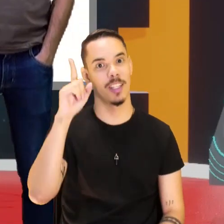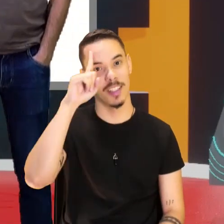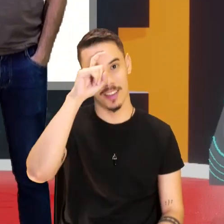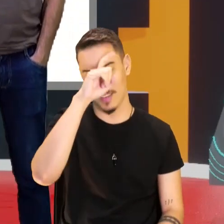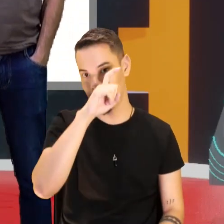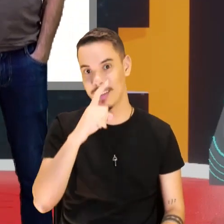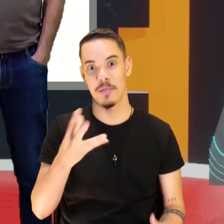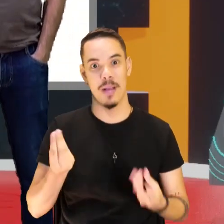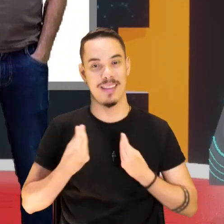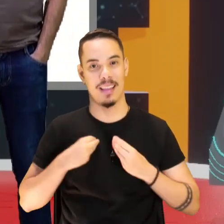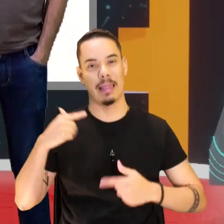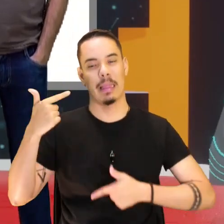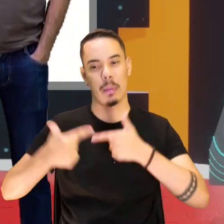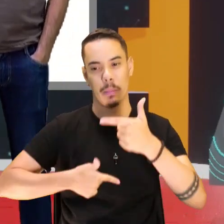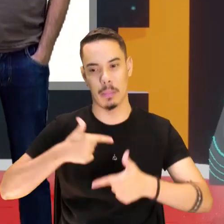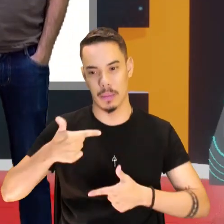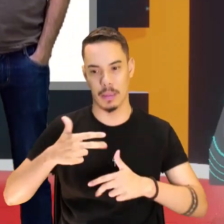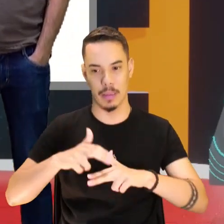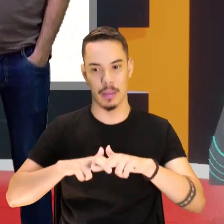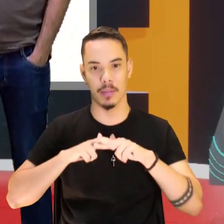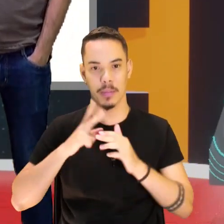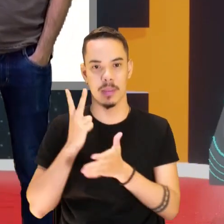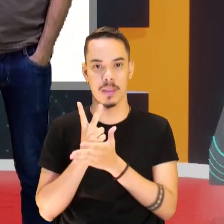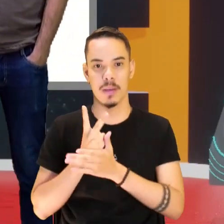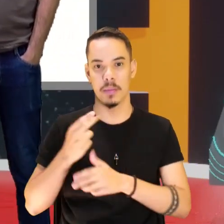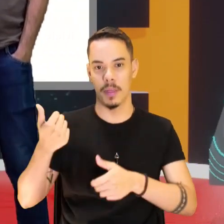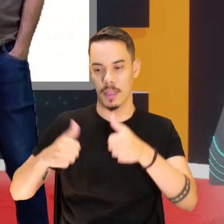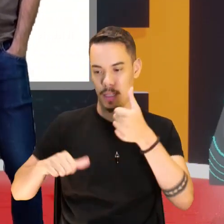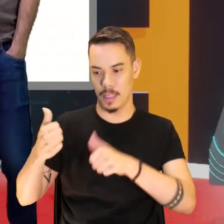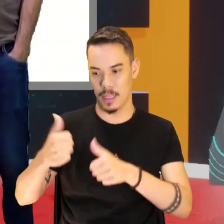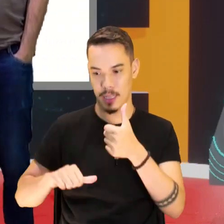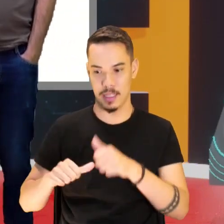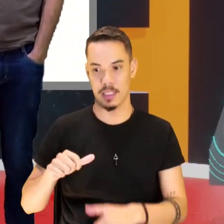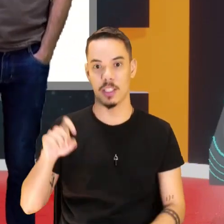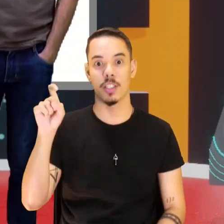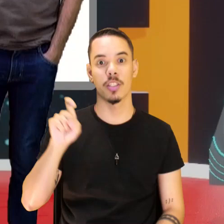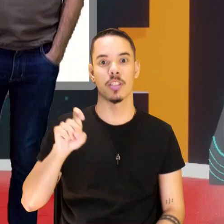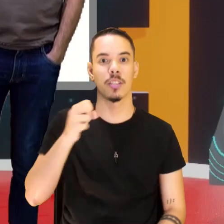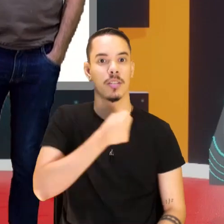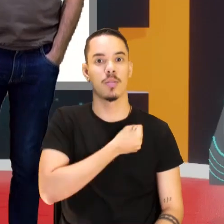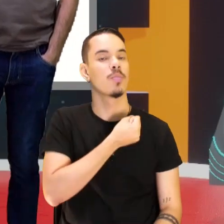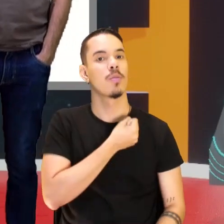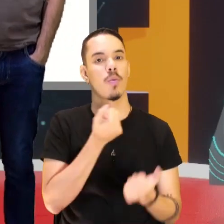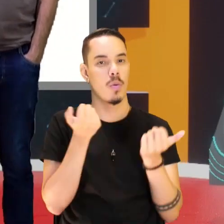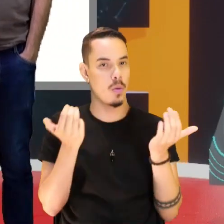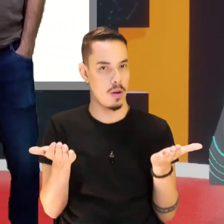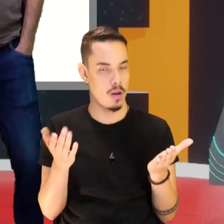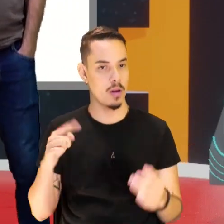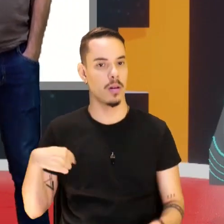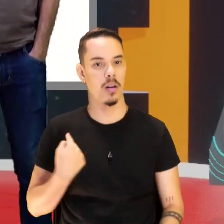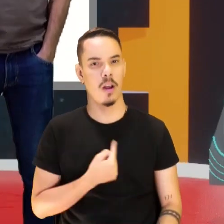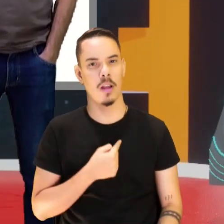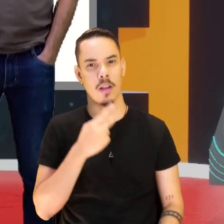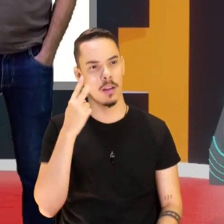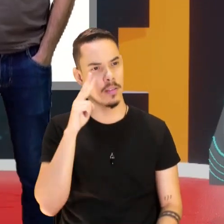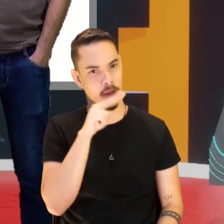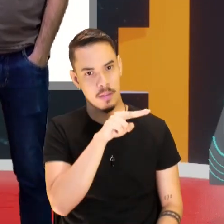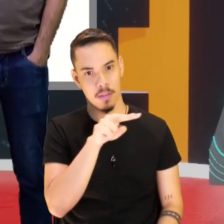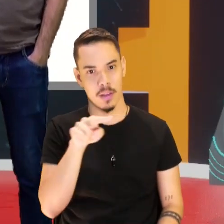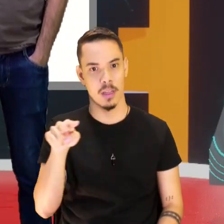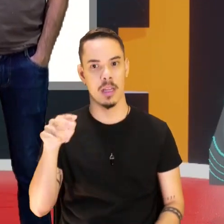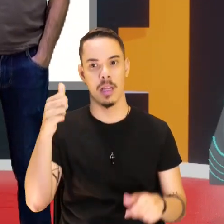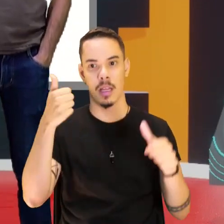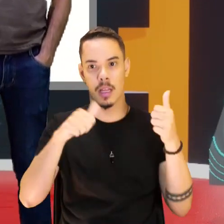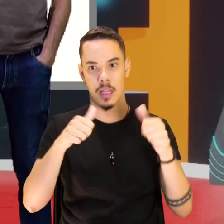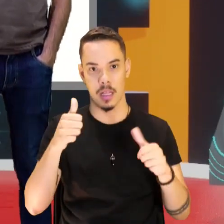pouquinho mais trabalhoso né então assim tem que fazer análise sempre com quem tá com incógnita que é o valor de X então a gente vai lá e fala Analisa analisou